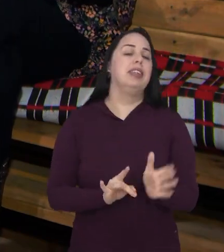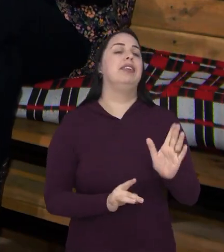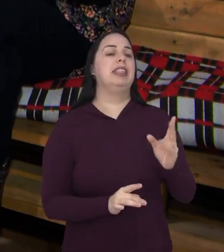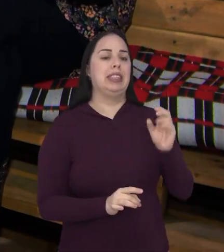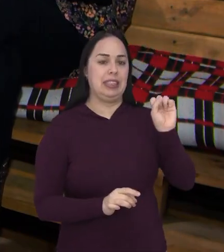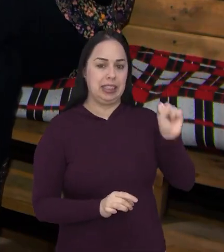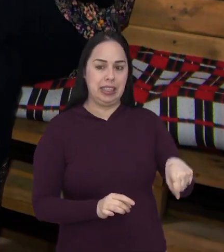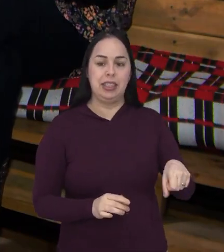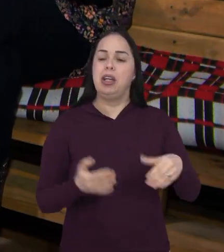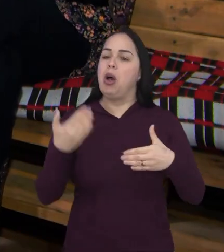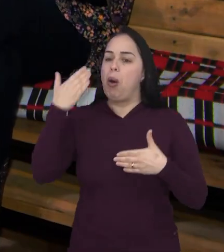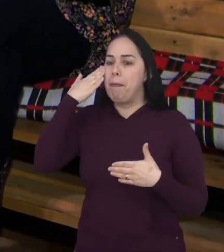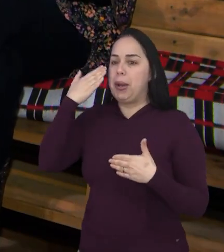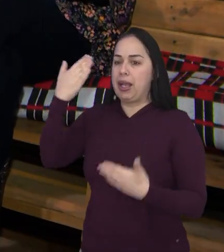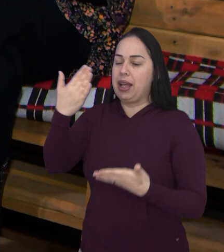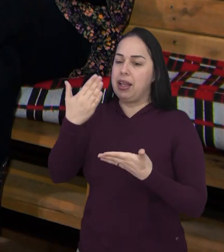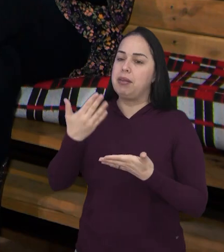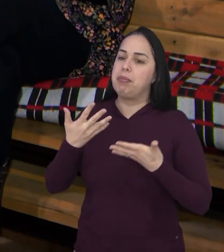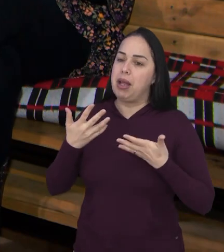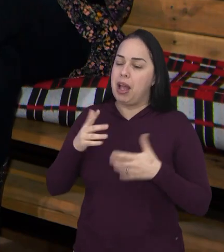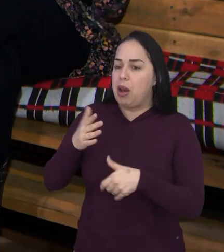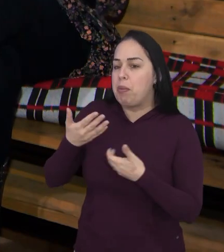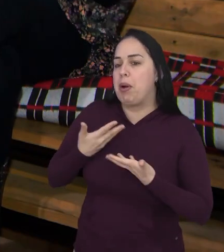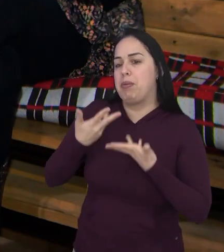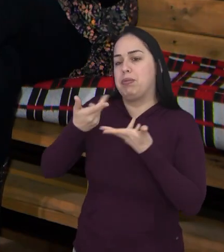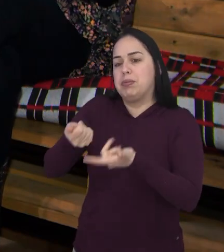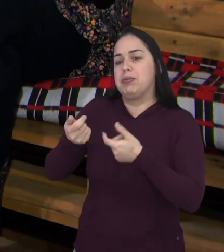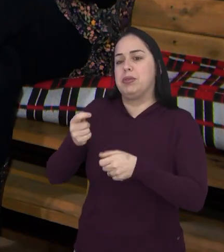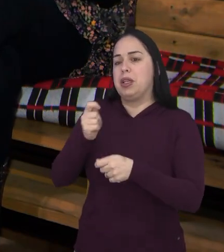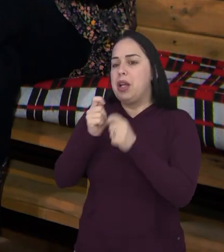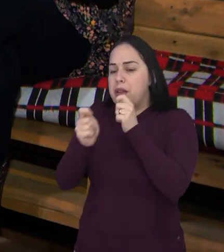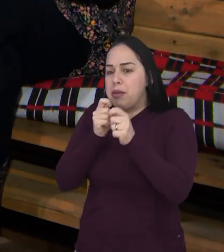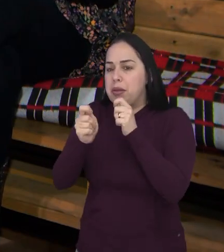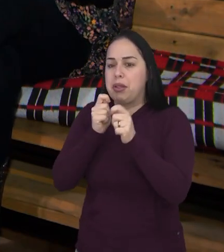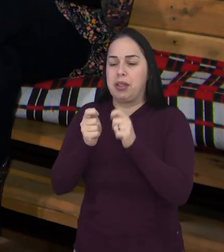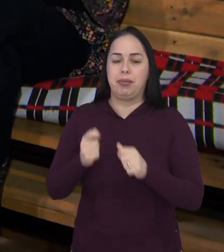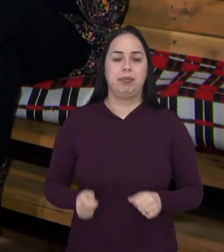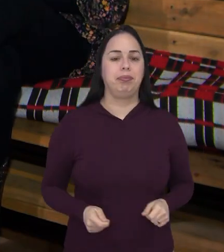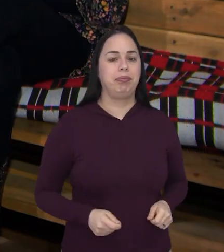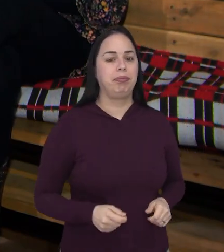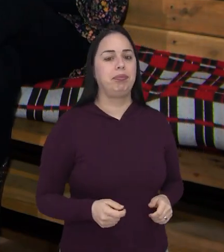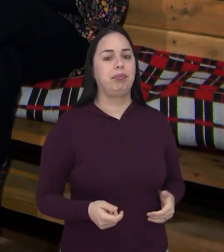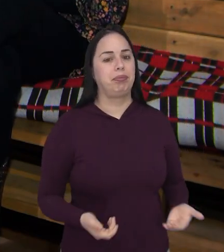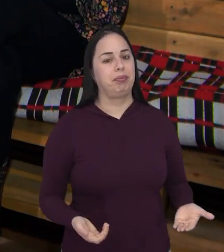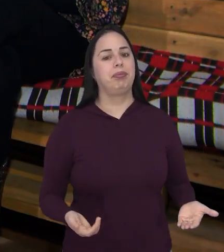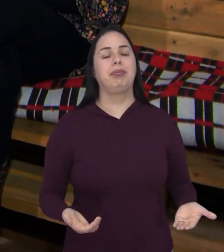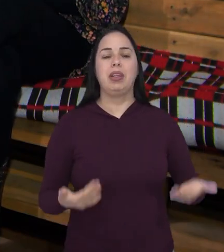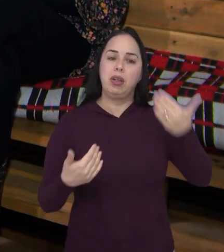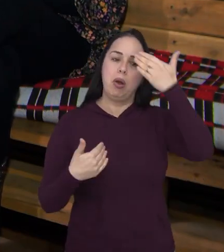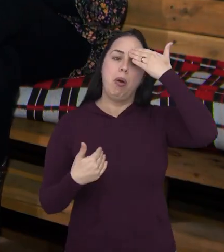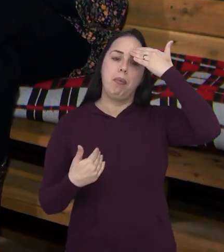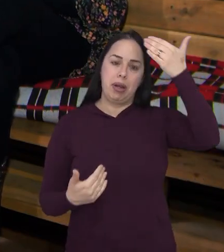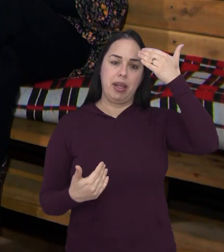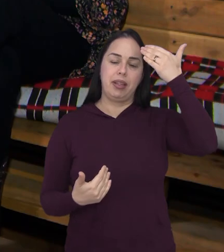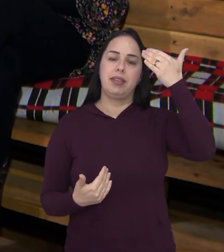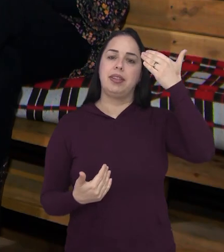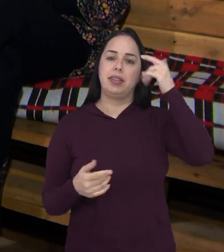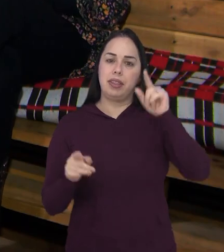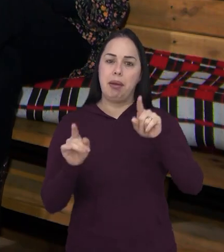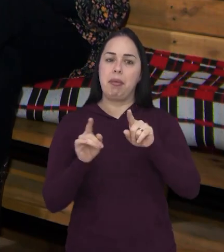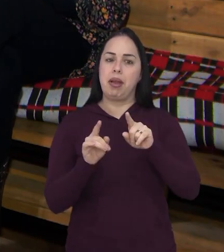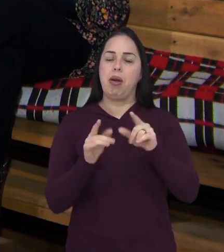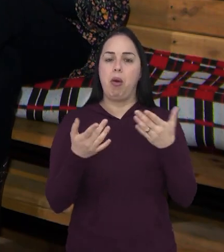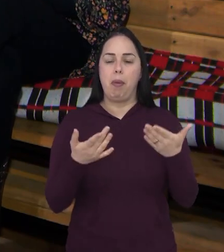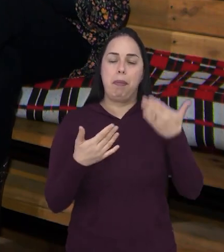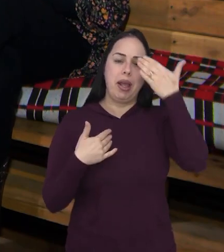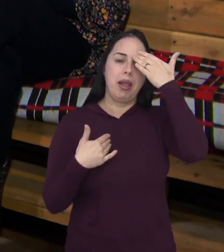Tá certo. Vespa, muito obrigada, viu, pelo seu tempo. Muito obrigada por participar com a gente. Eu que agradeço, né, também pelo